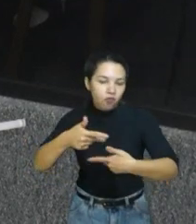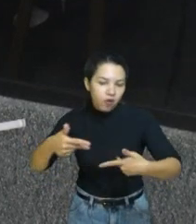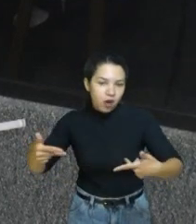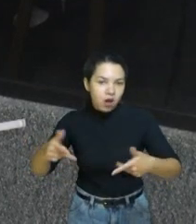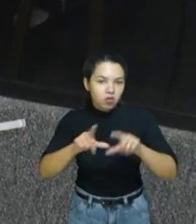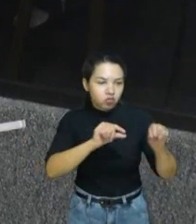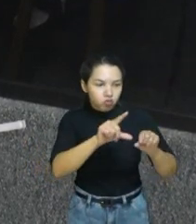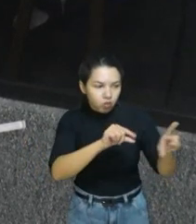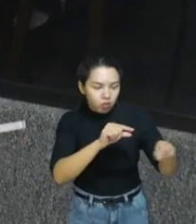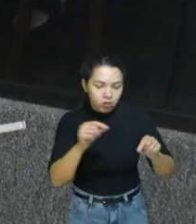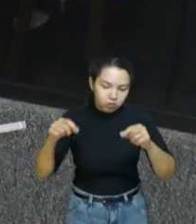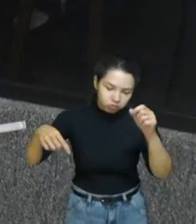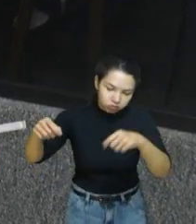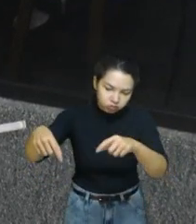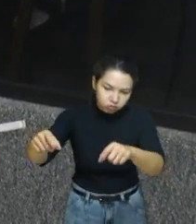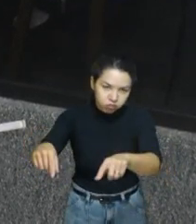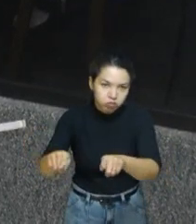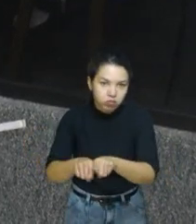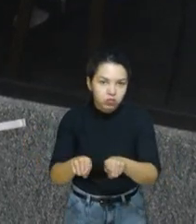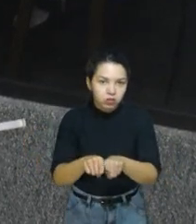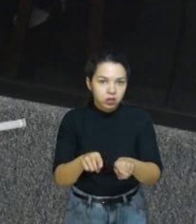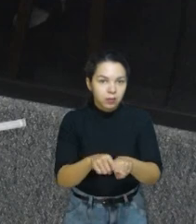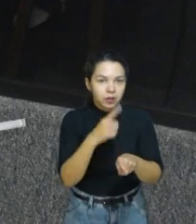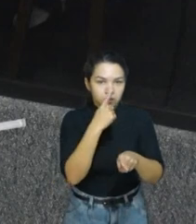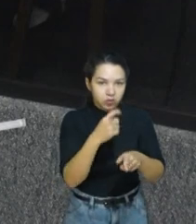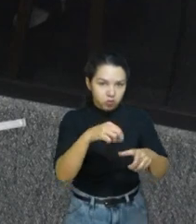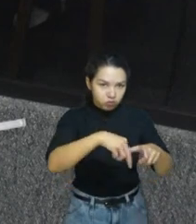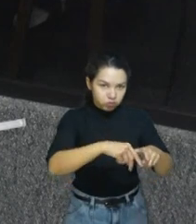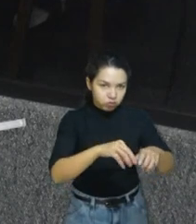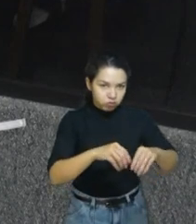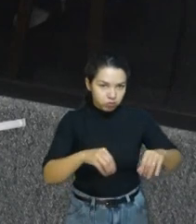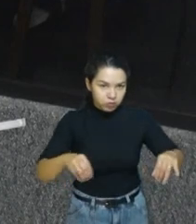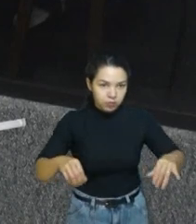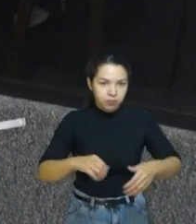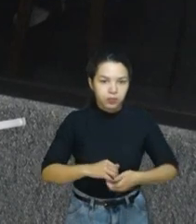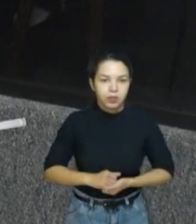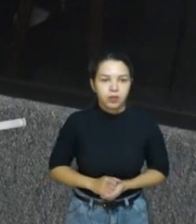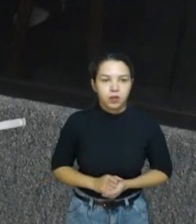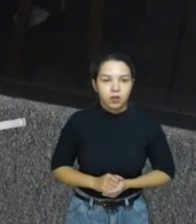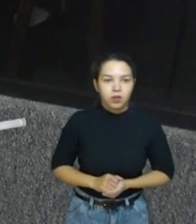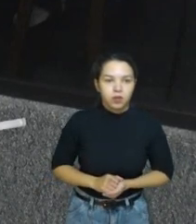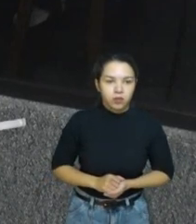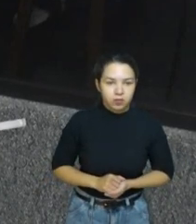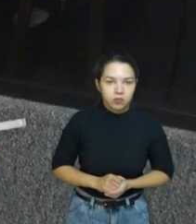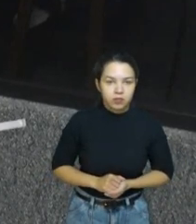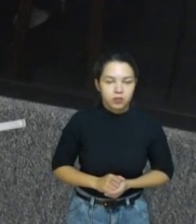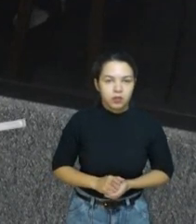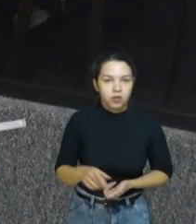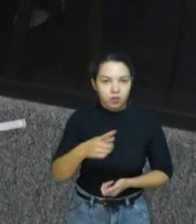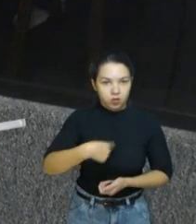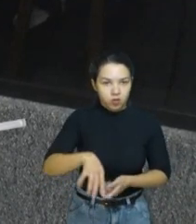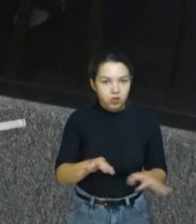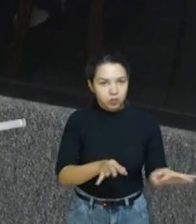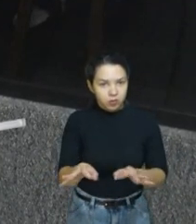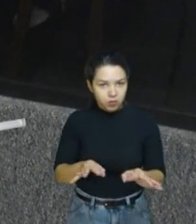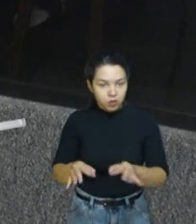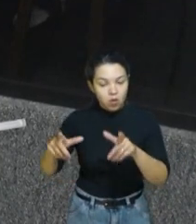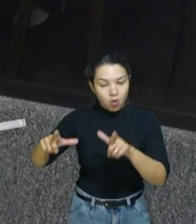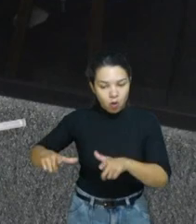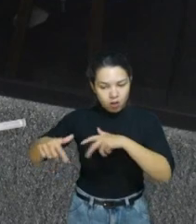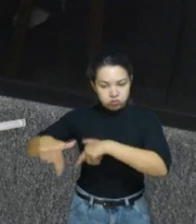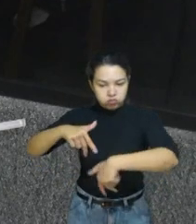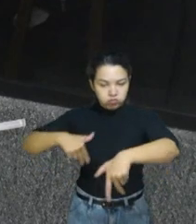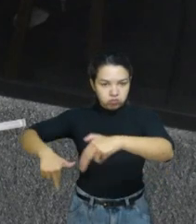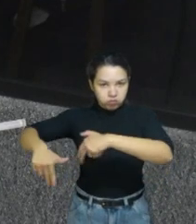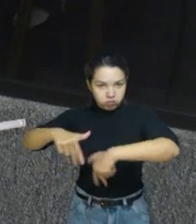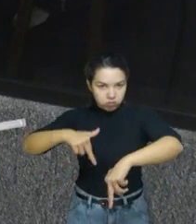das plantas escolhidas e também da compostagem. Além disso, nesse mesmo local da esplanada, haverá também um espaço de convivência